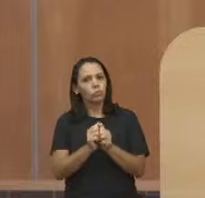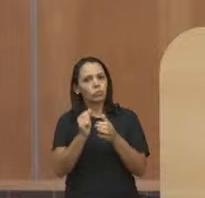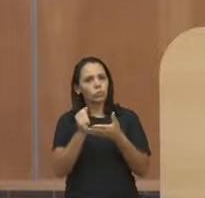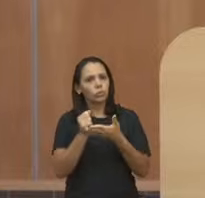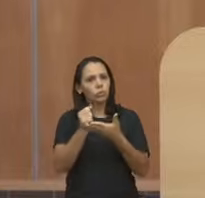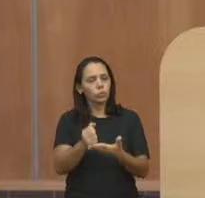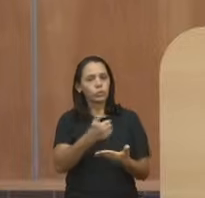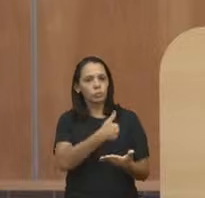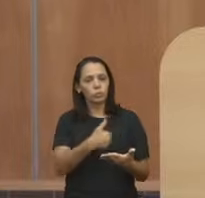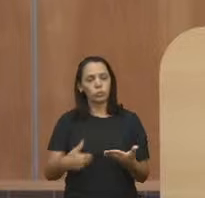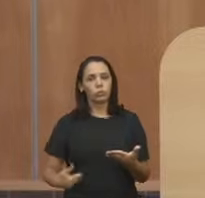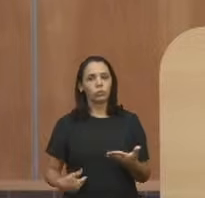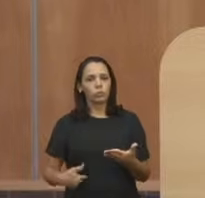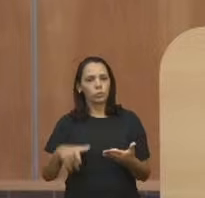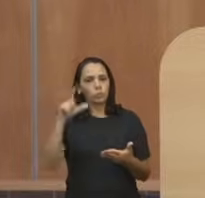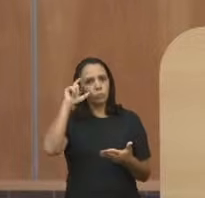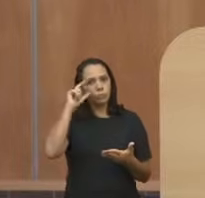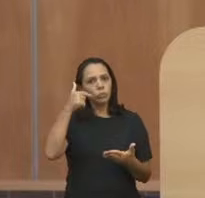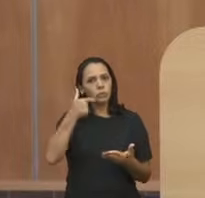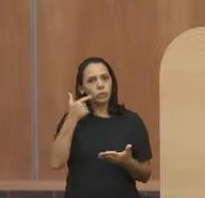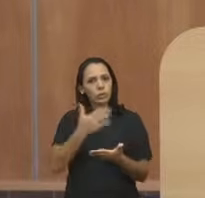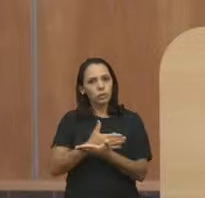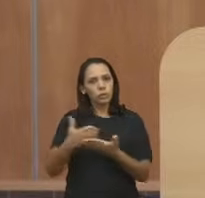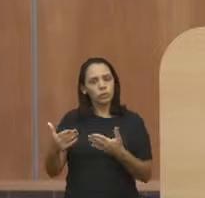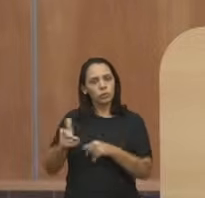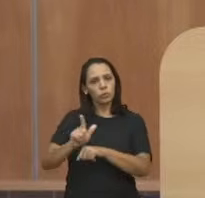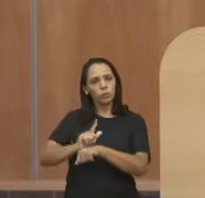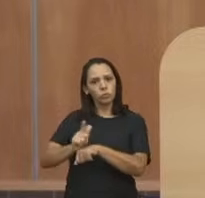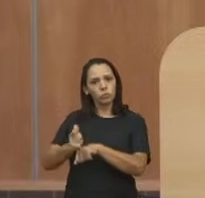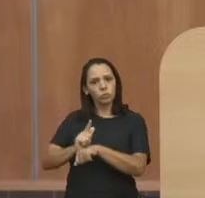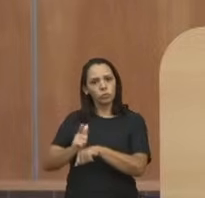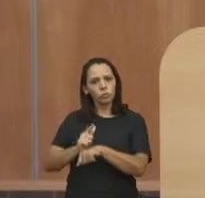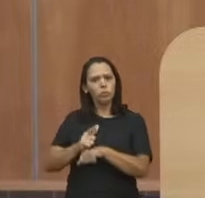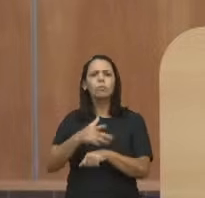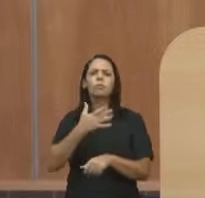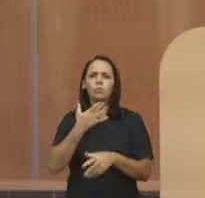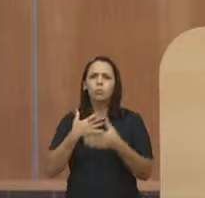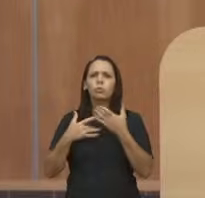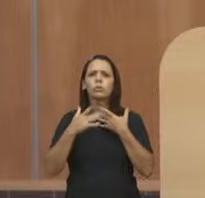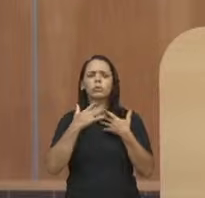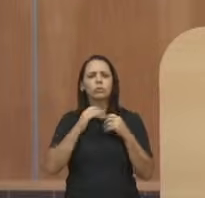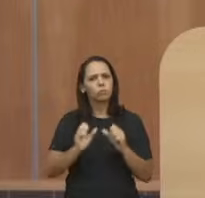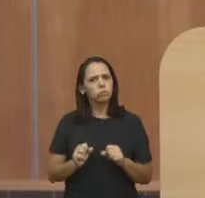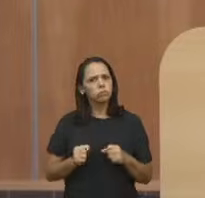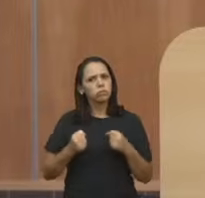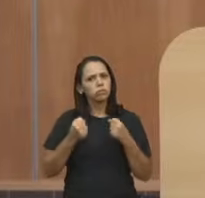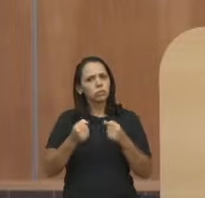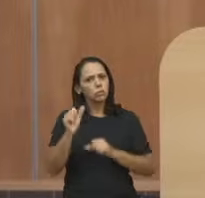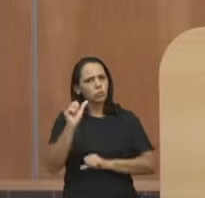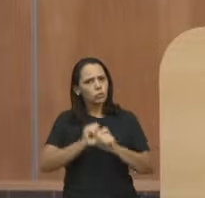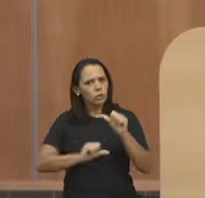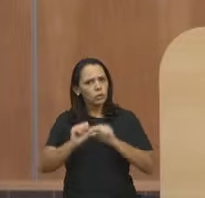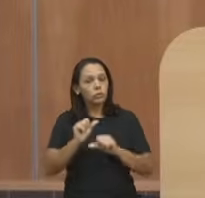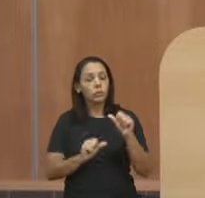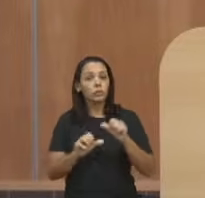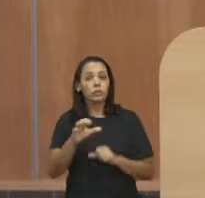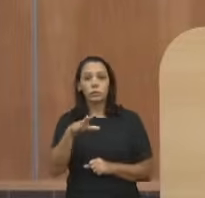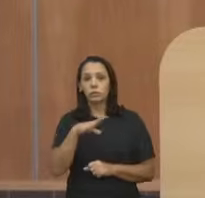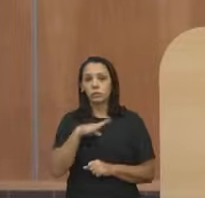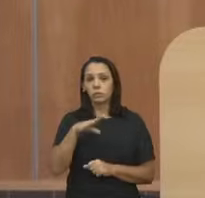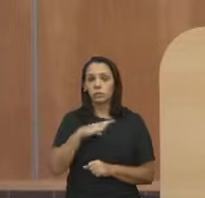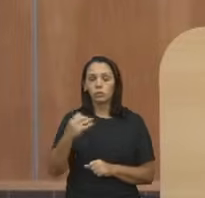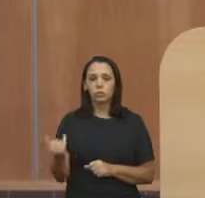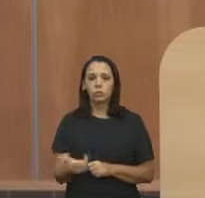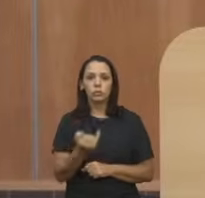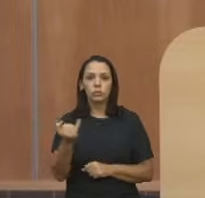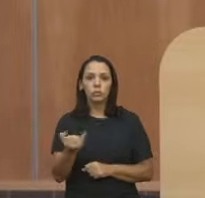sustentação ao governo, um prefeito que está no começo de gestão, com garra, com vontade de fazer a transformação nessa cidade, é